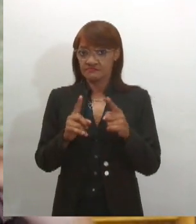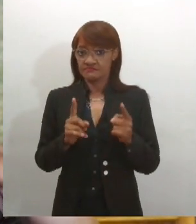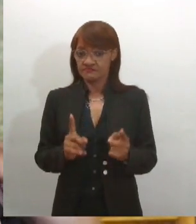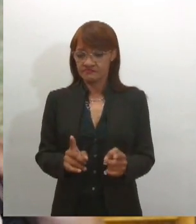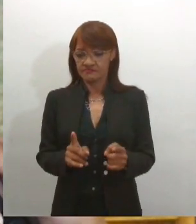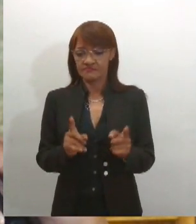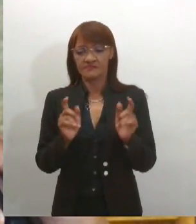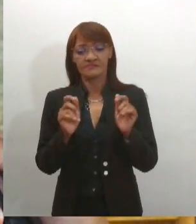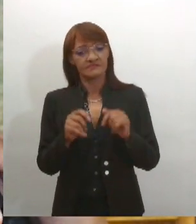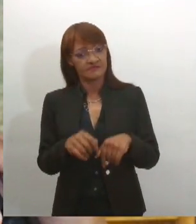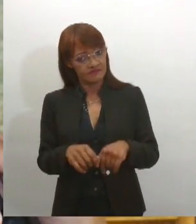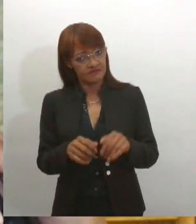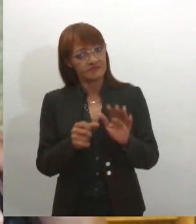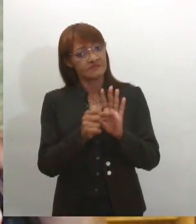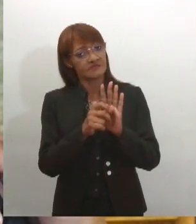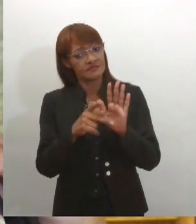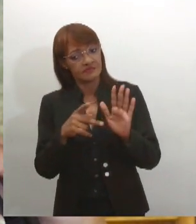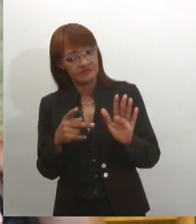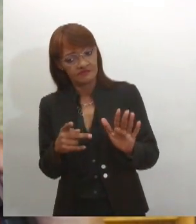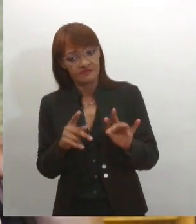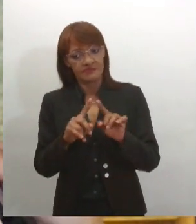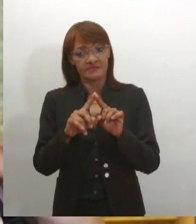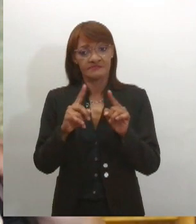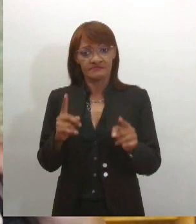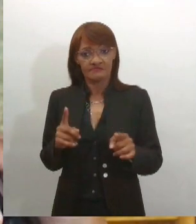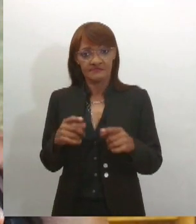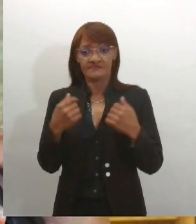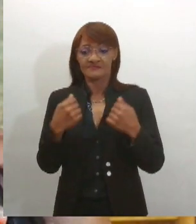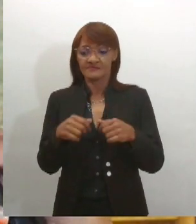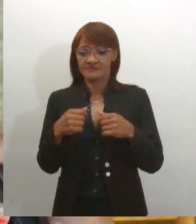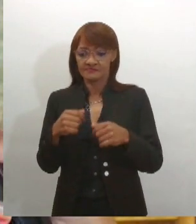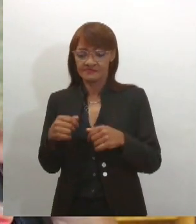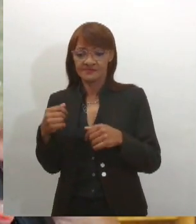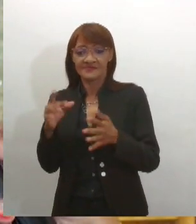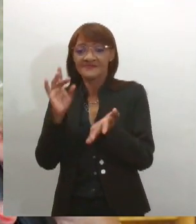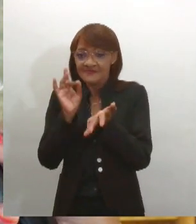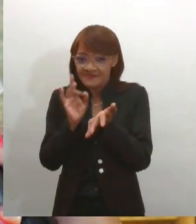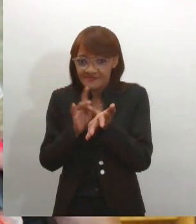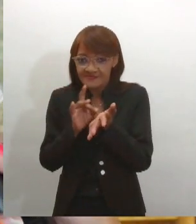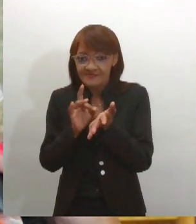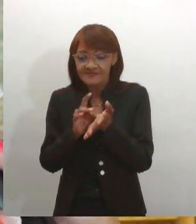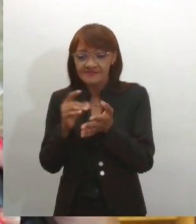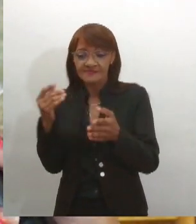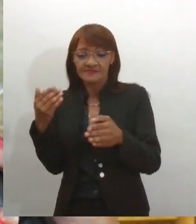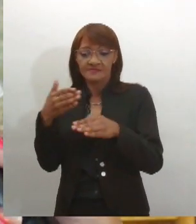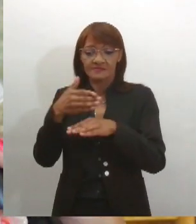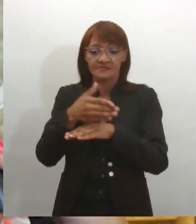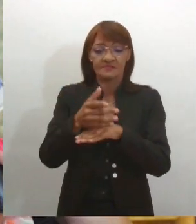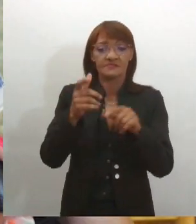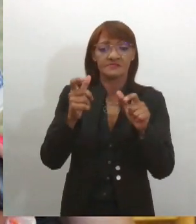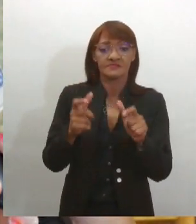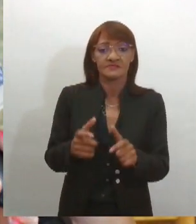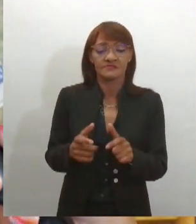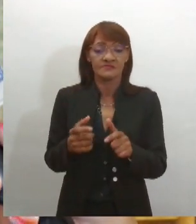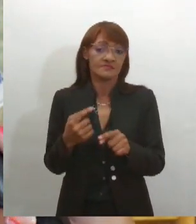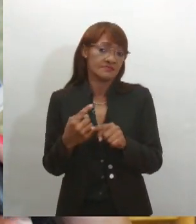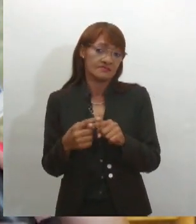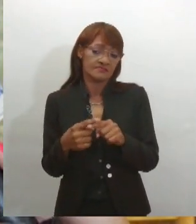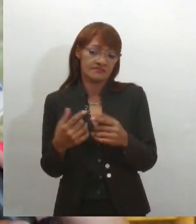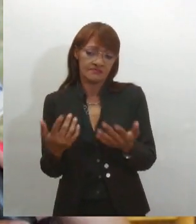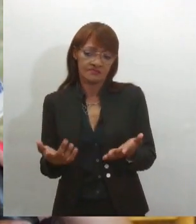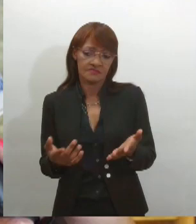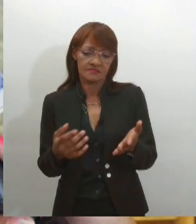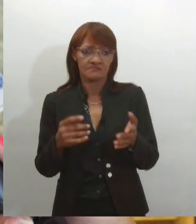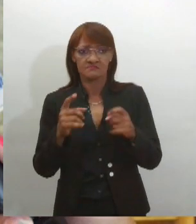aplicativo mas tem que apresentar de fato uma justificativa por não ter votado seja um comprovante médico ou